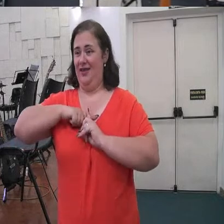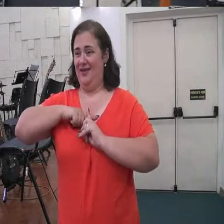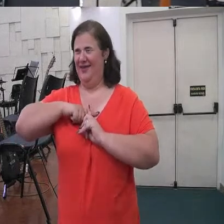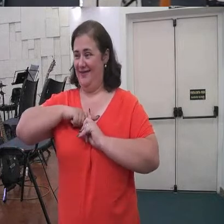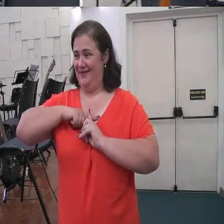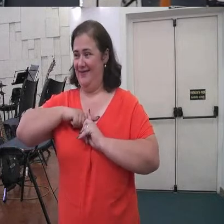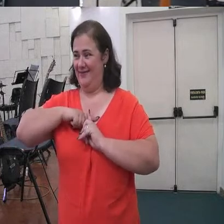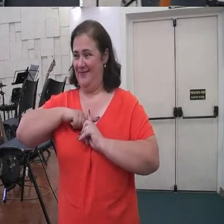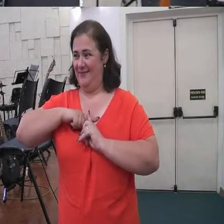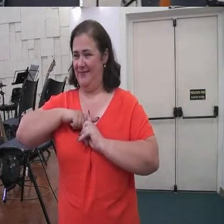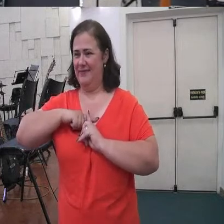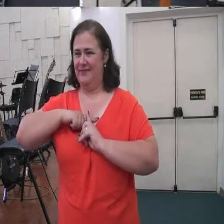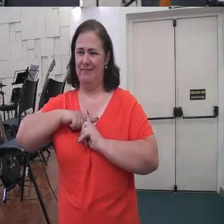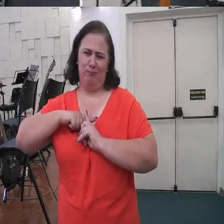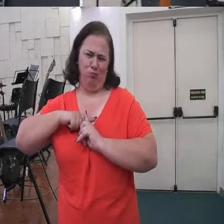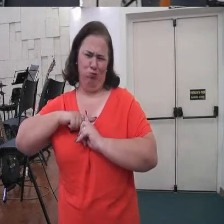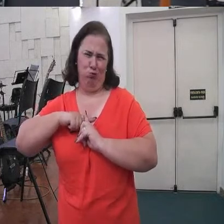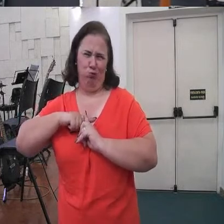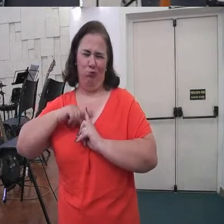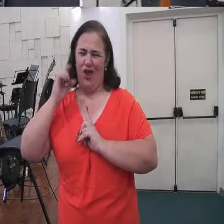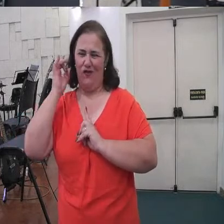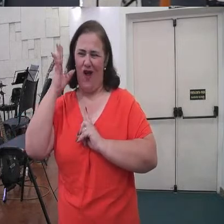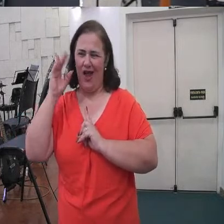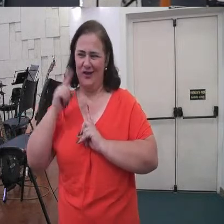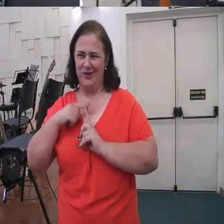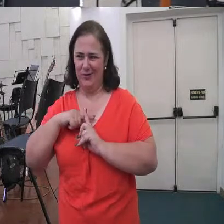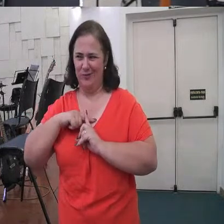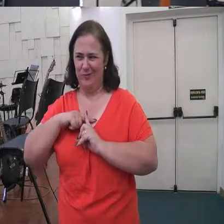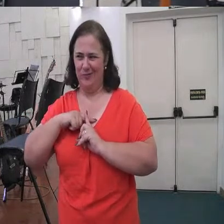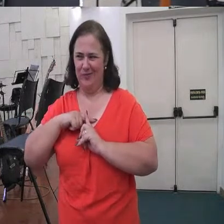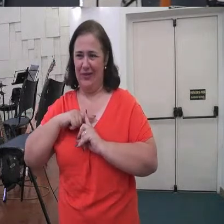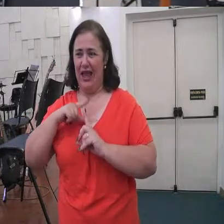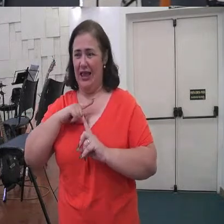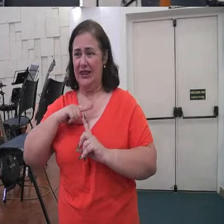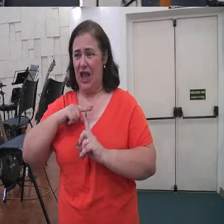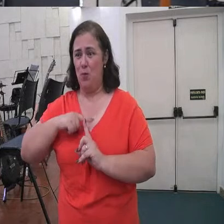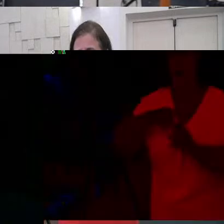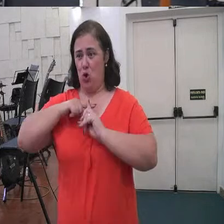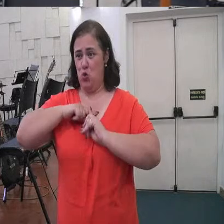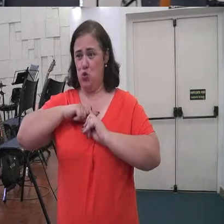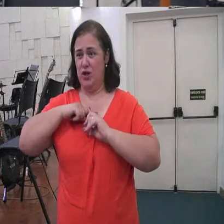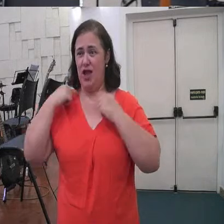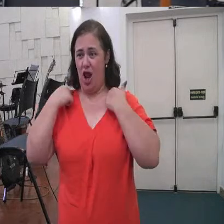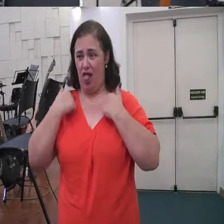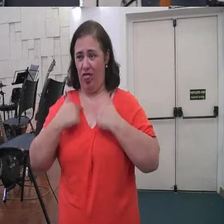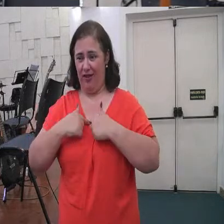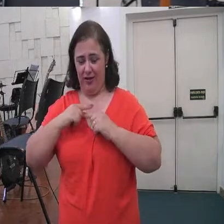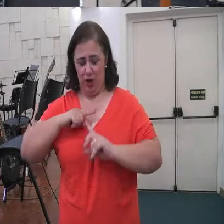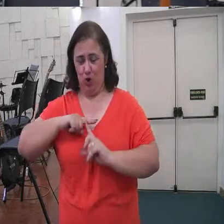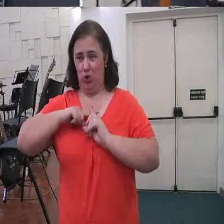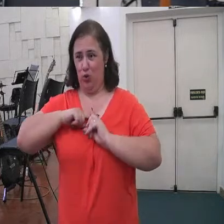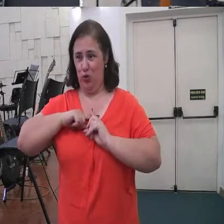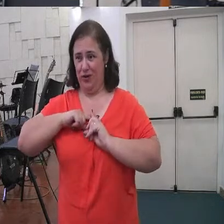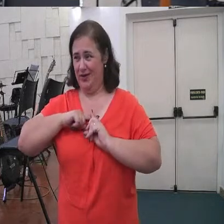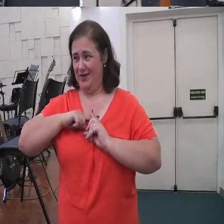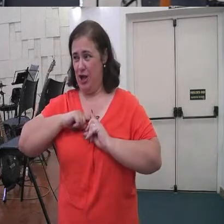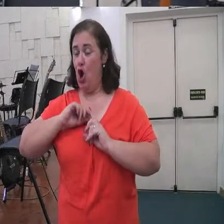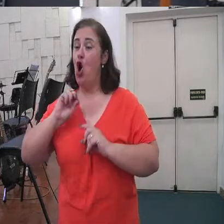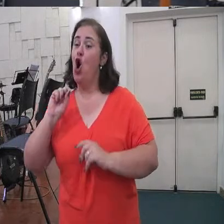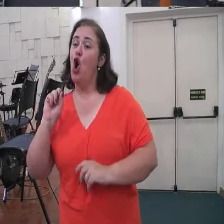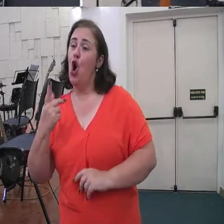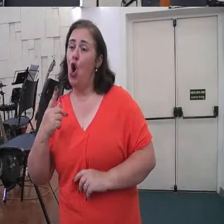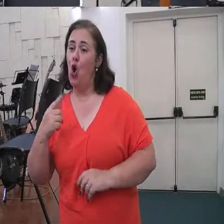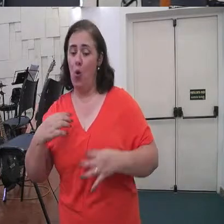com Jesus. Engraçadinha, né? Mas tem fundamento ou não tem? É a fé